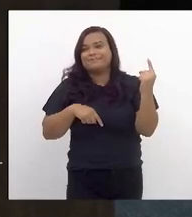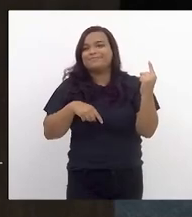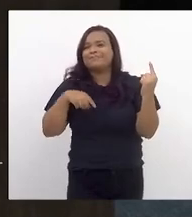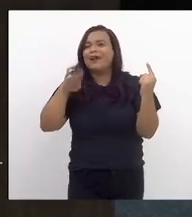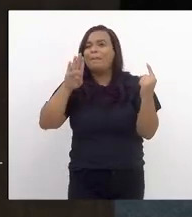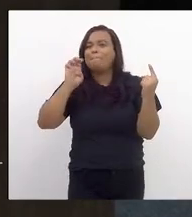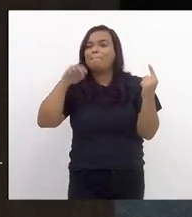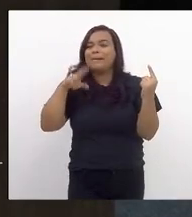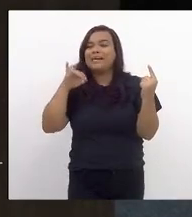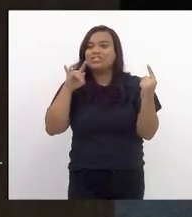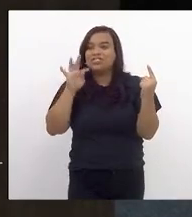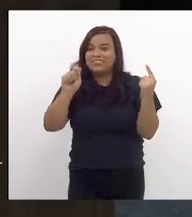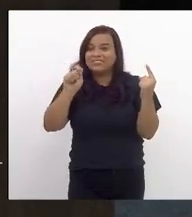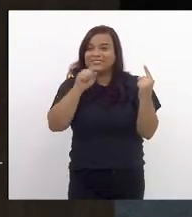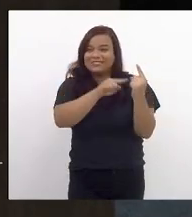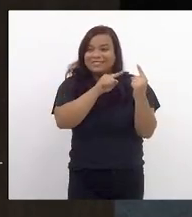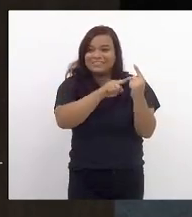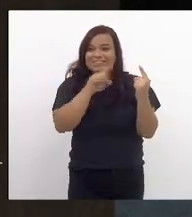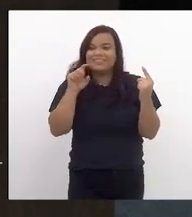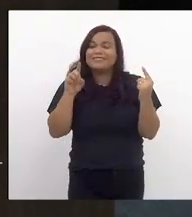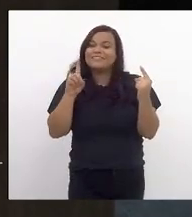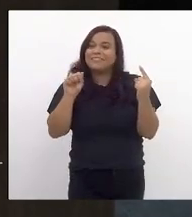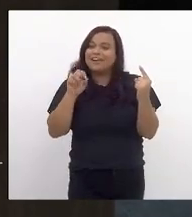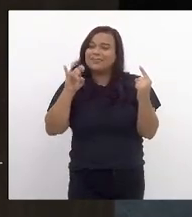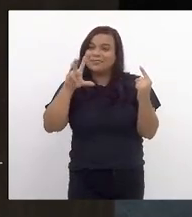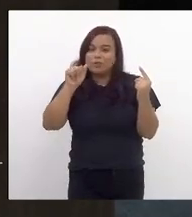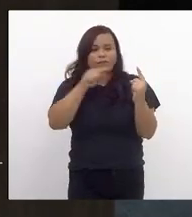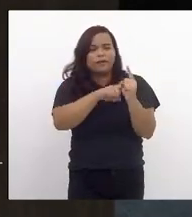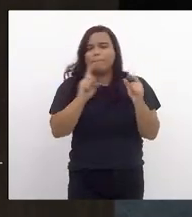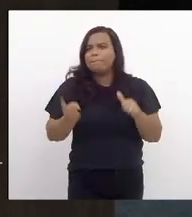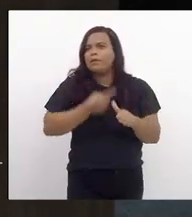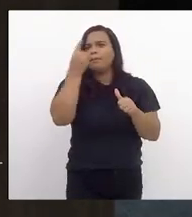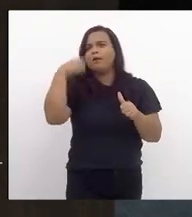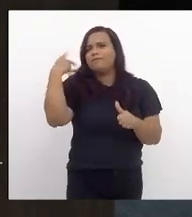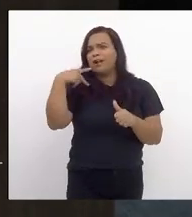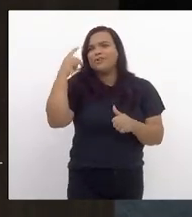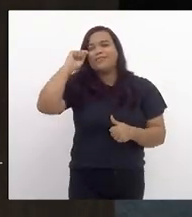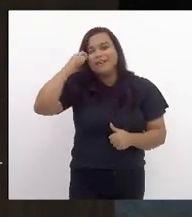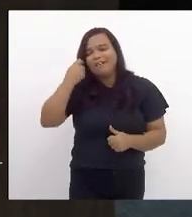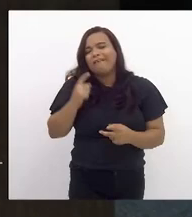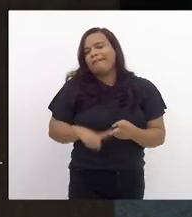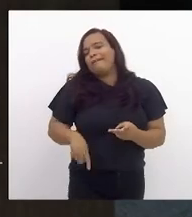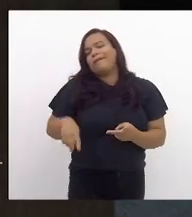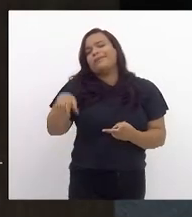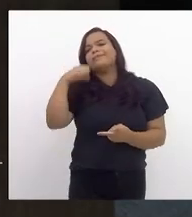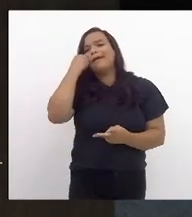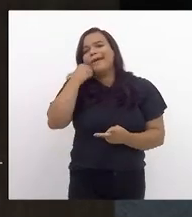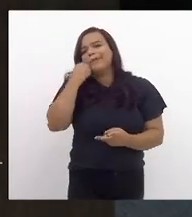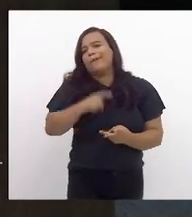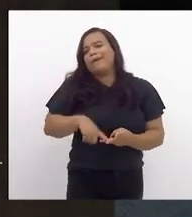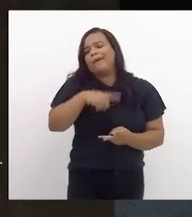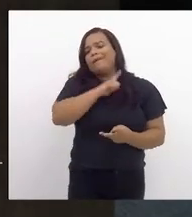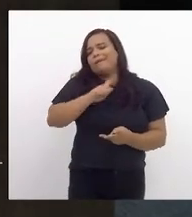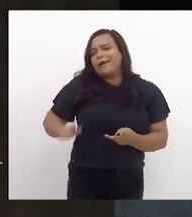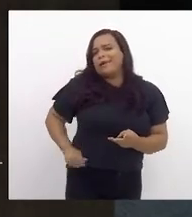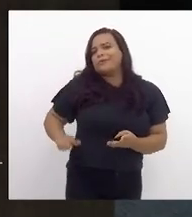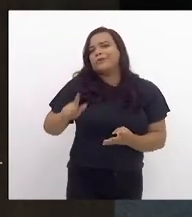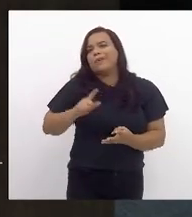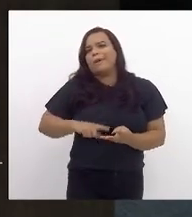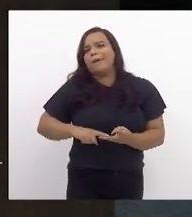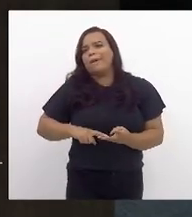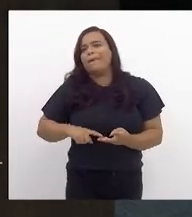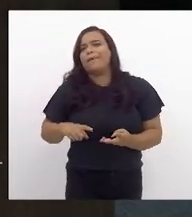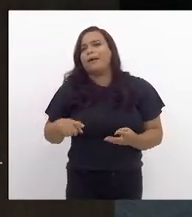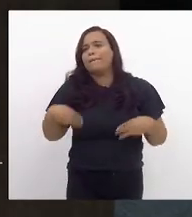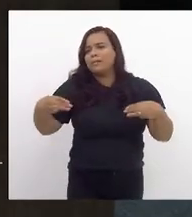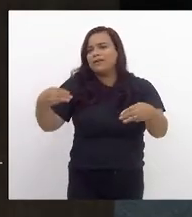da cidade do Rio de Janeiro, senadora da República, ministra, governadora, enfim, Benedita, qualquer que seja, sabe, Rodrigo?